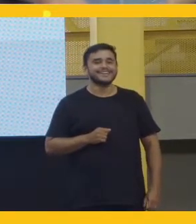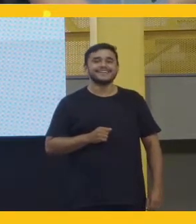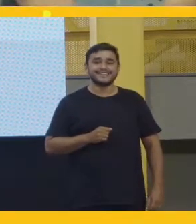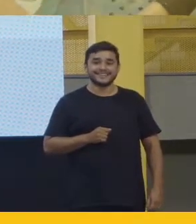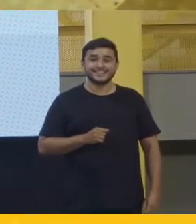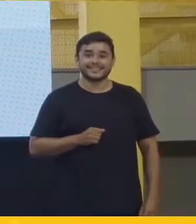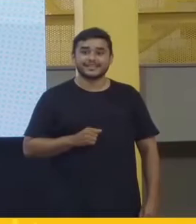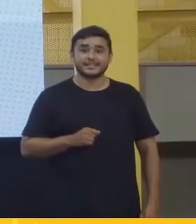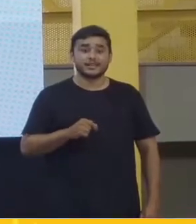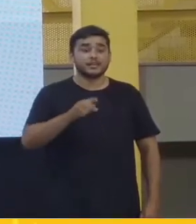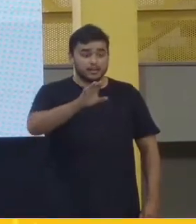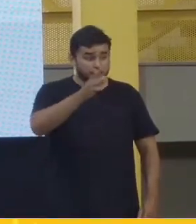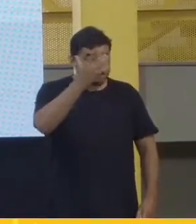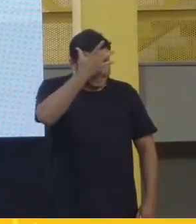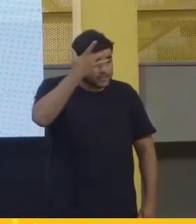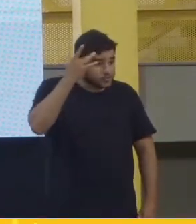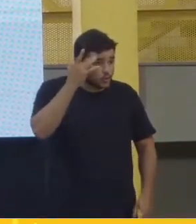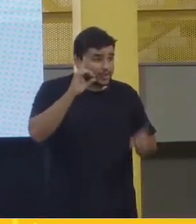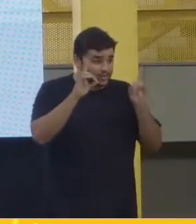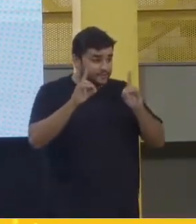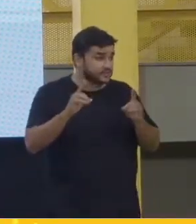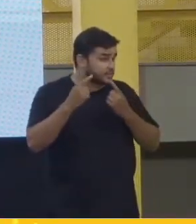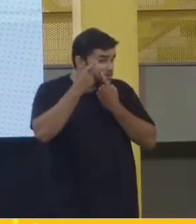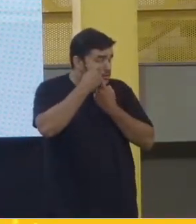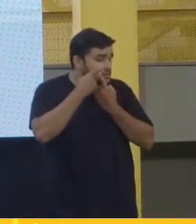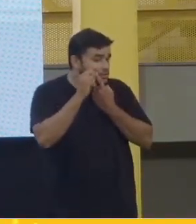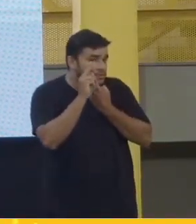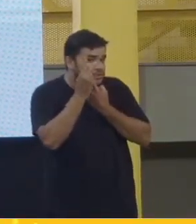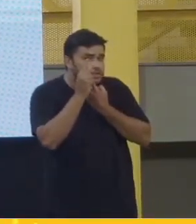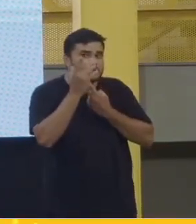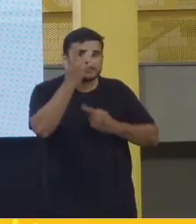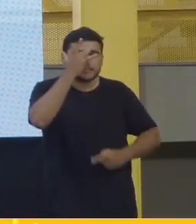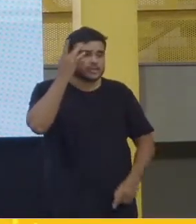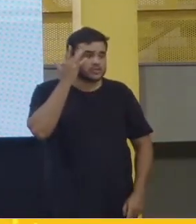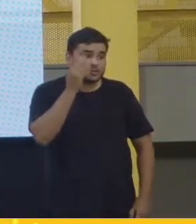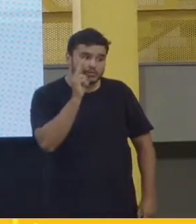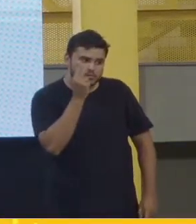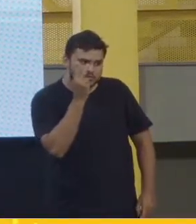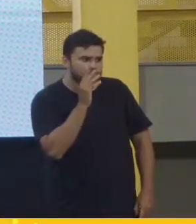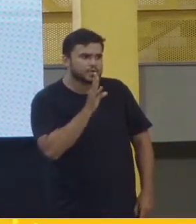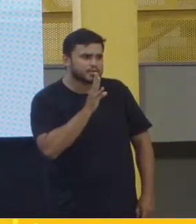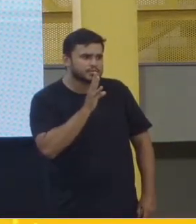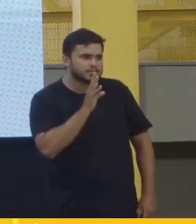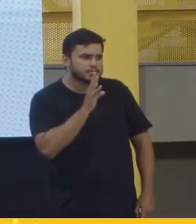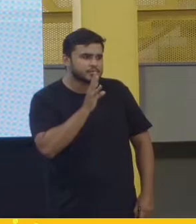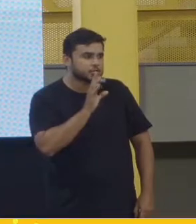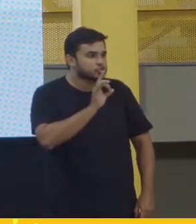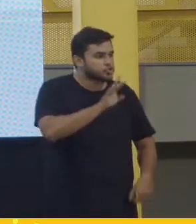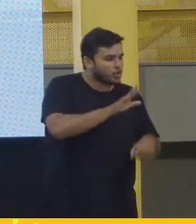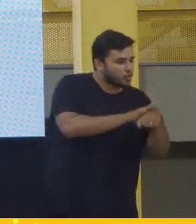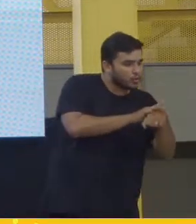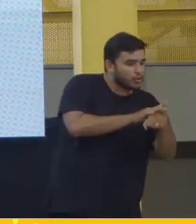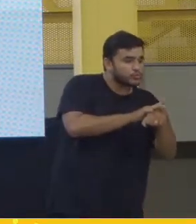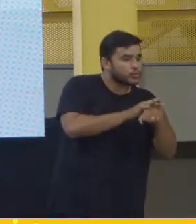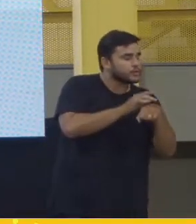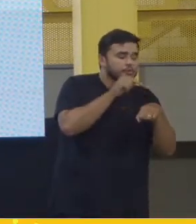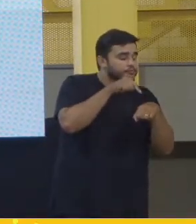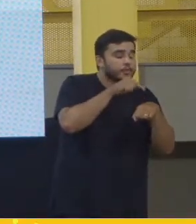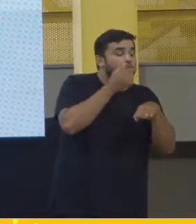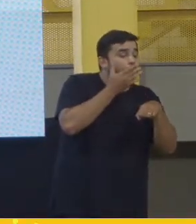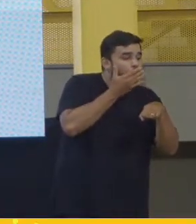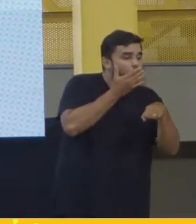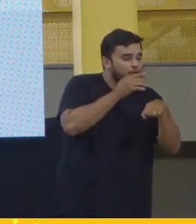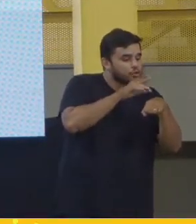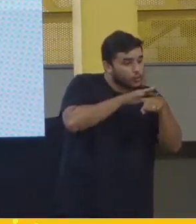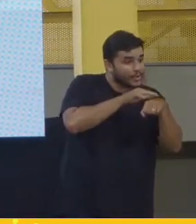Ah, o daltônico, ele não tem... Tem um daltônico 100% que ele só vê o claro e o escuro. Ele não tem nenhum tipo